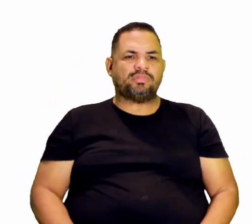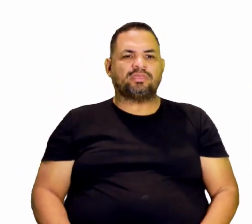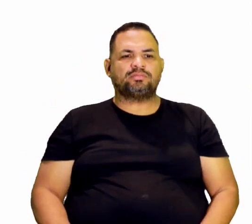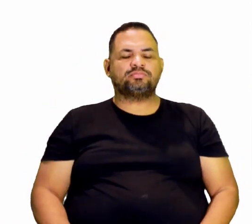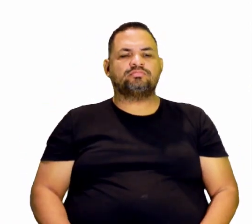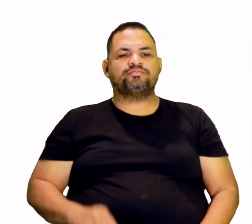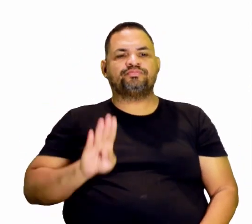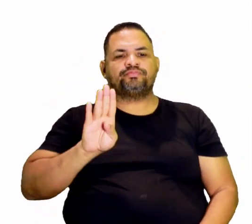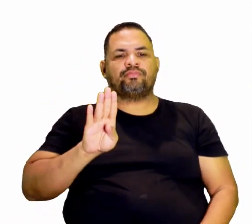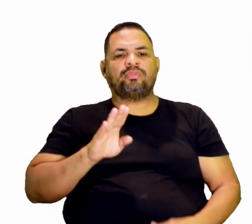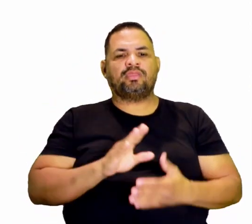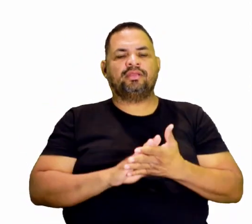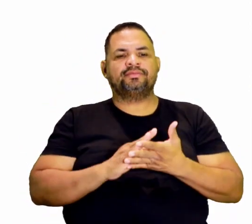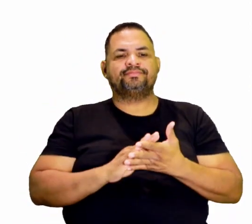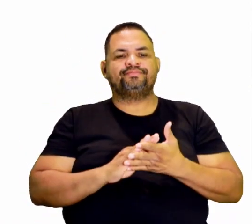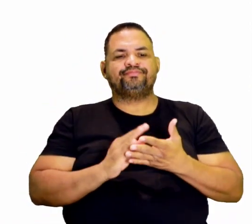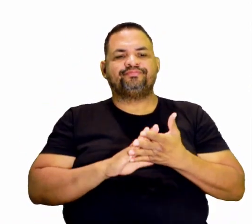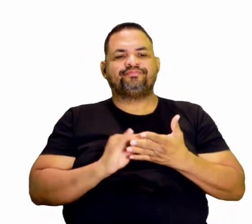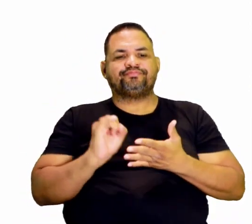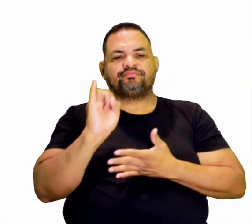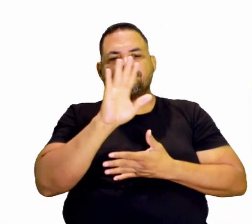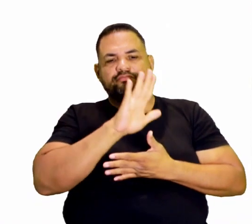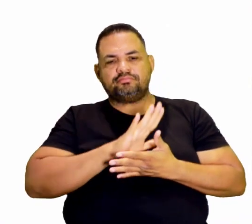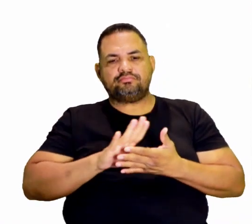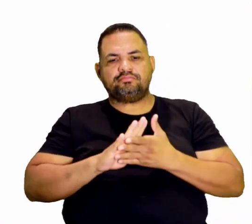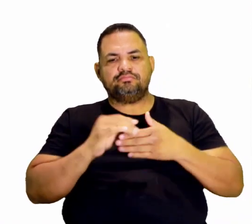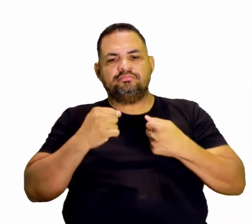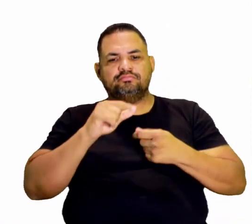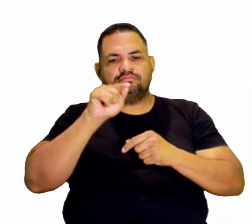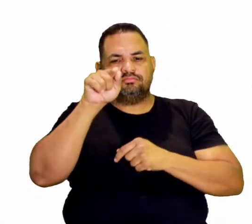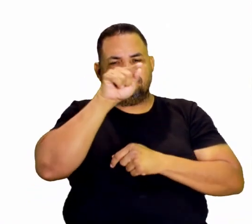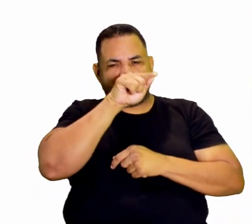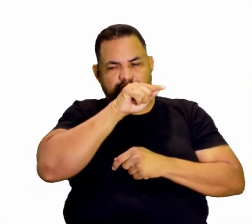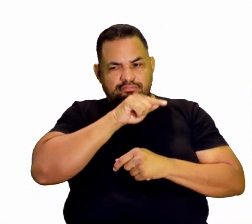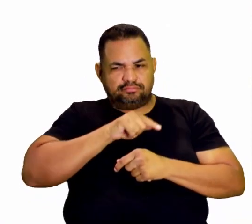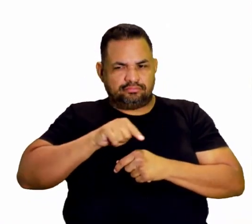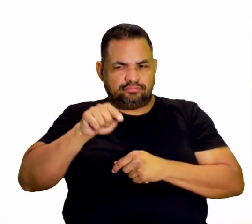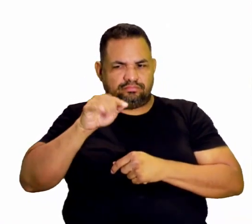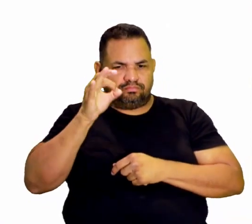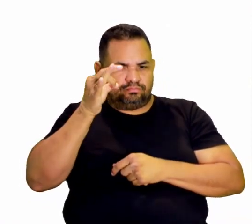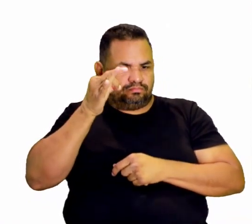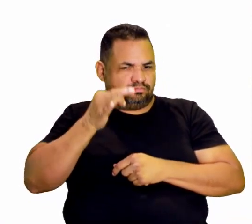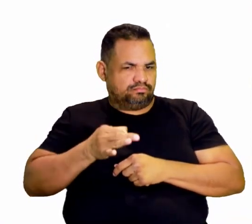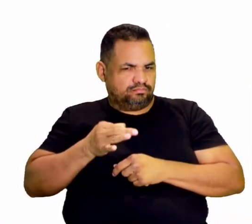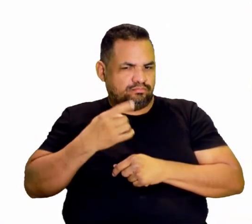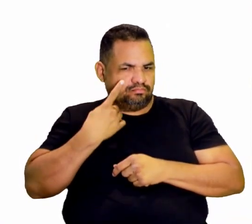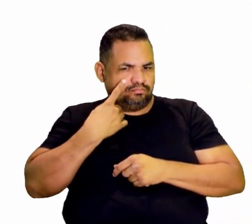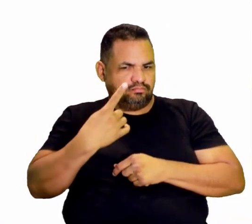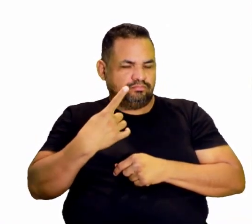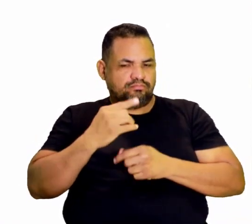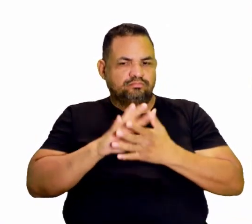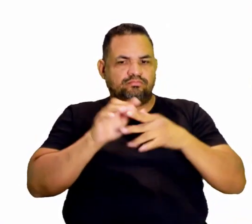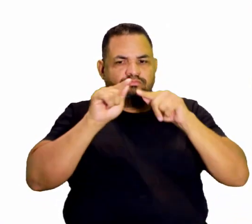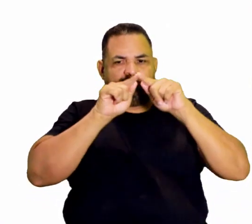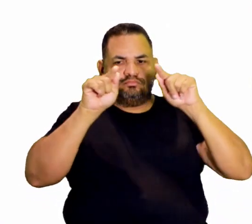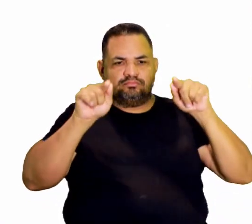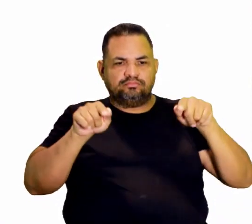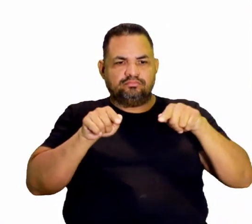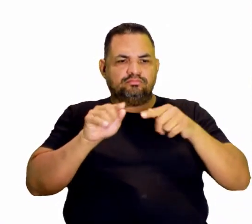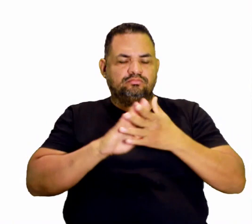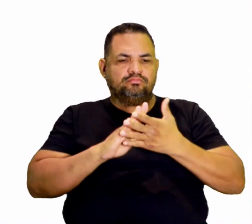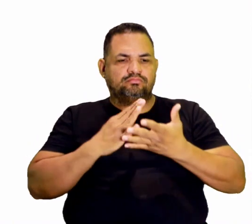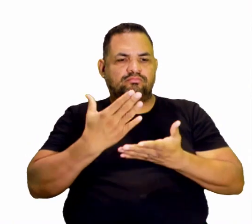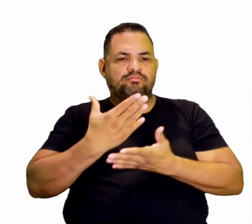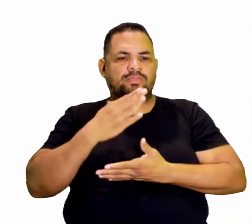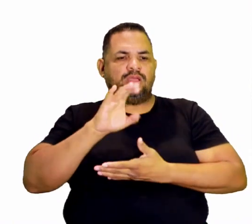Na letra B você tem, as figuras devem ter contornos nítidos, pois a linha não é